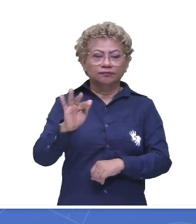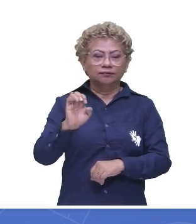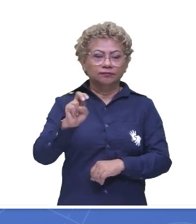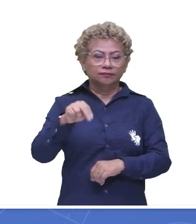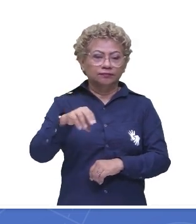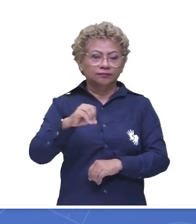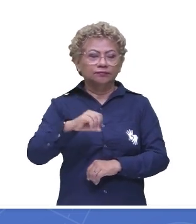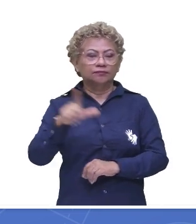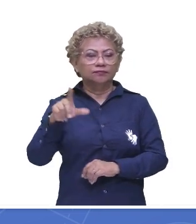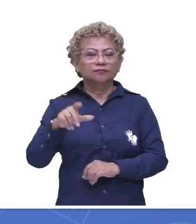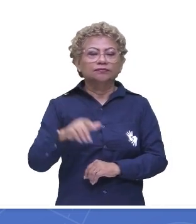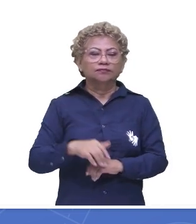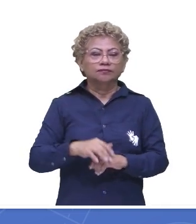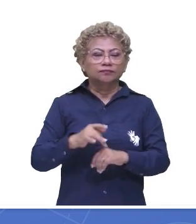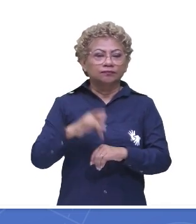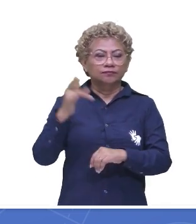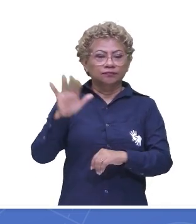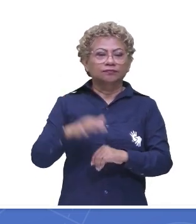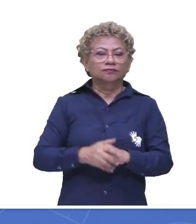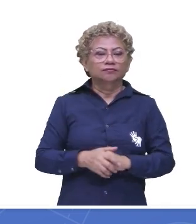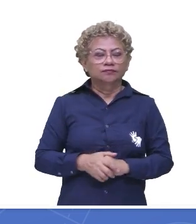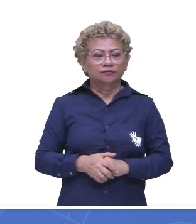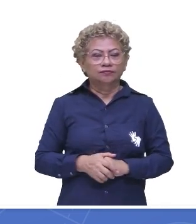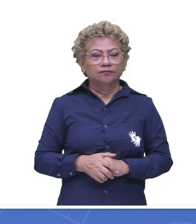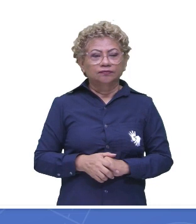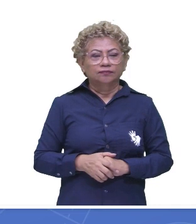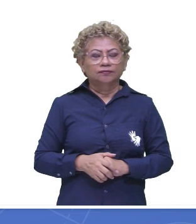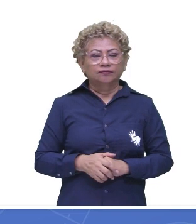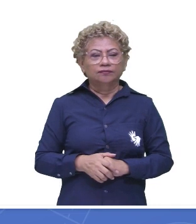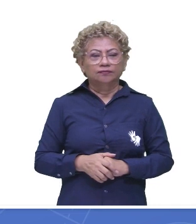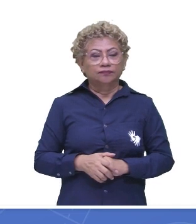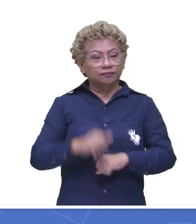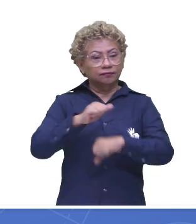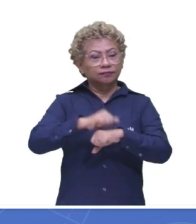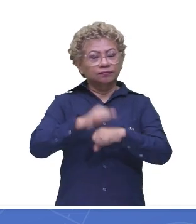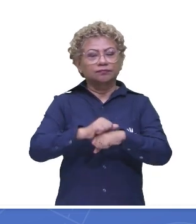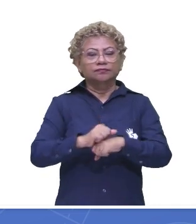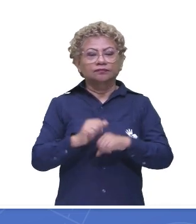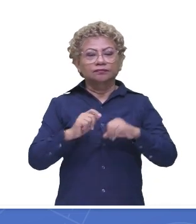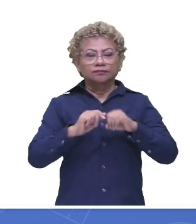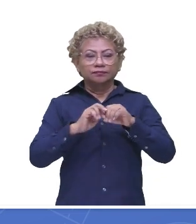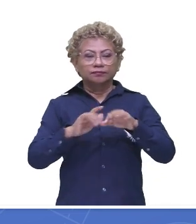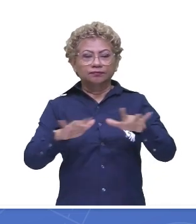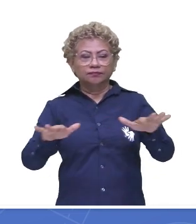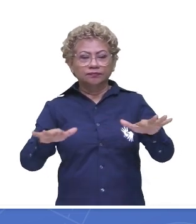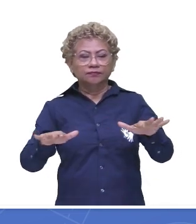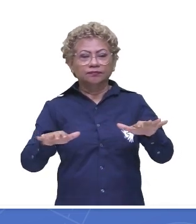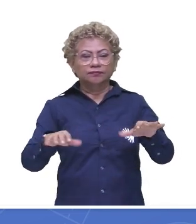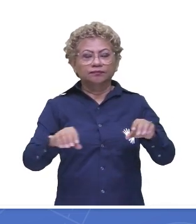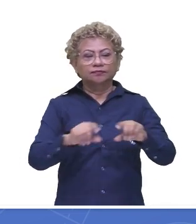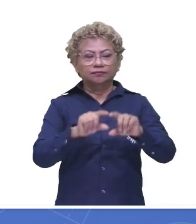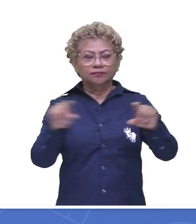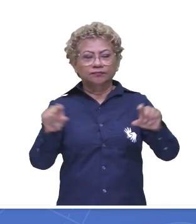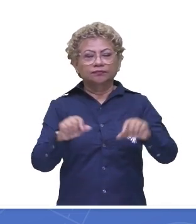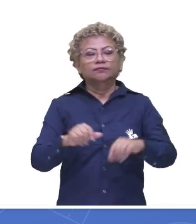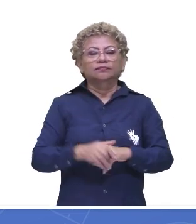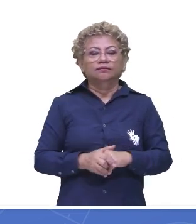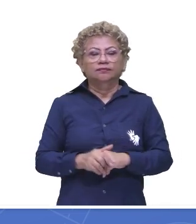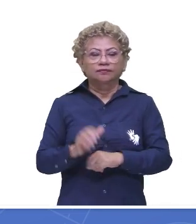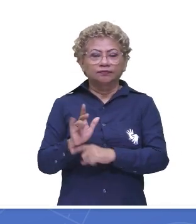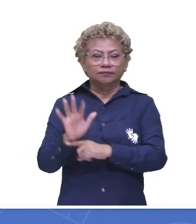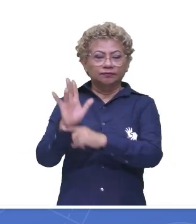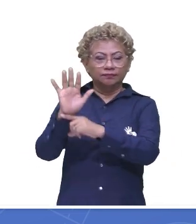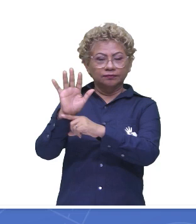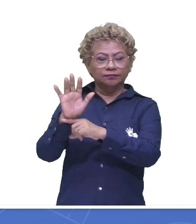etílico, bromo, pentano e etanol. E os gasosos, nós temos oxigênio e amônia. A nossa resposta é a letra